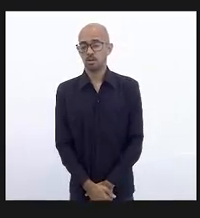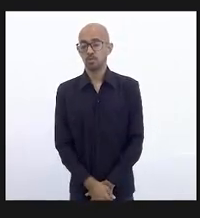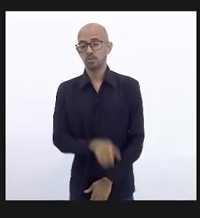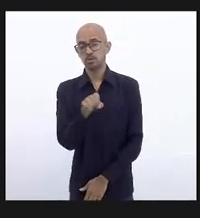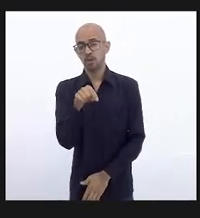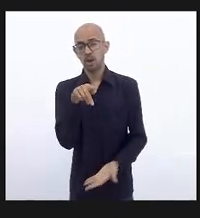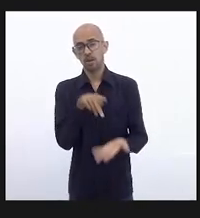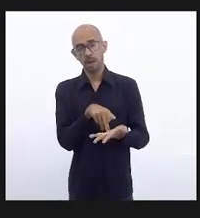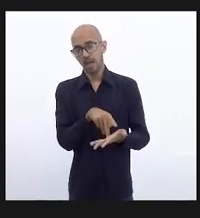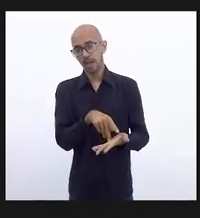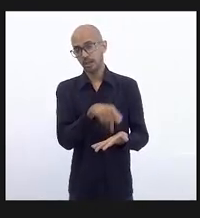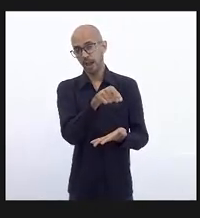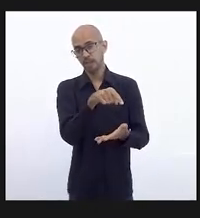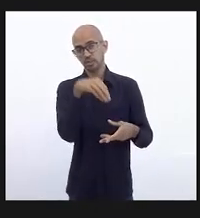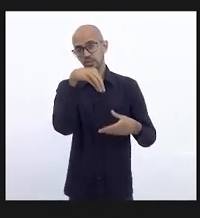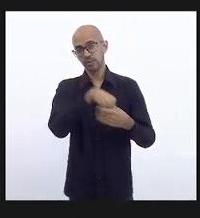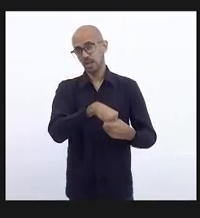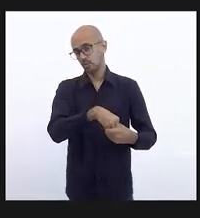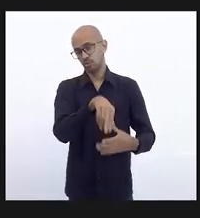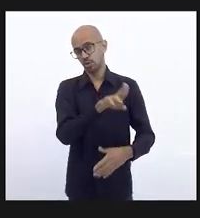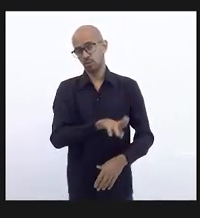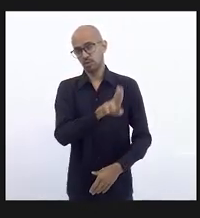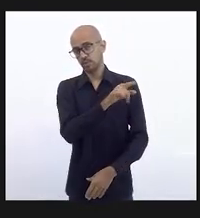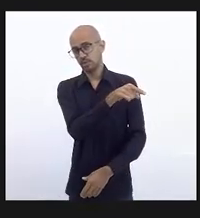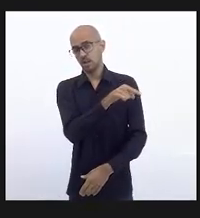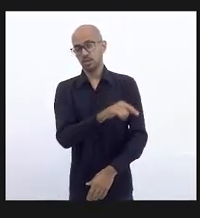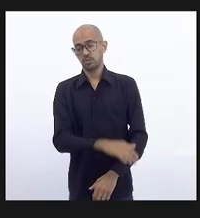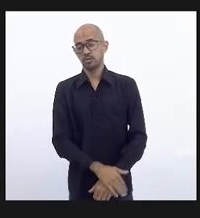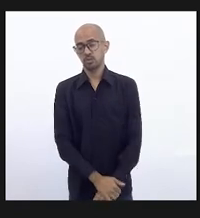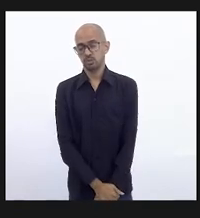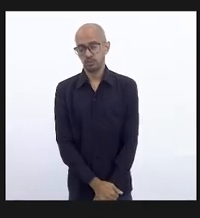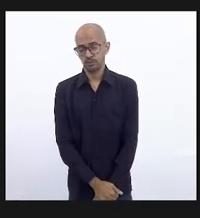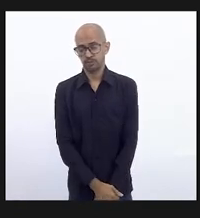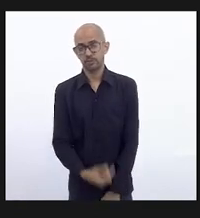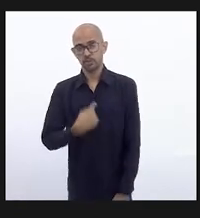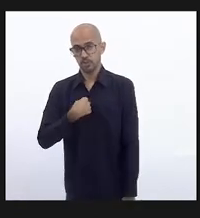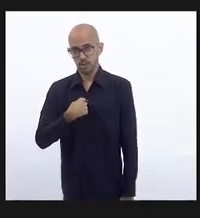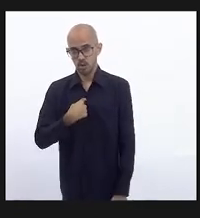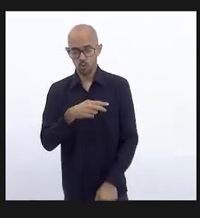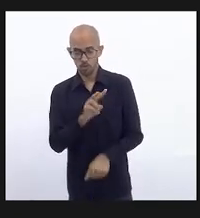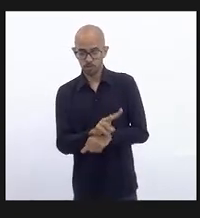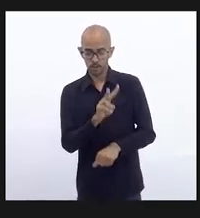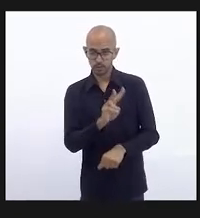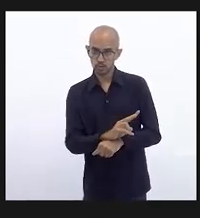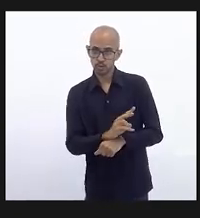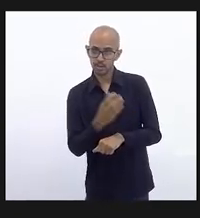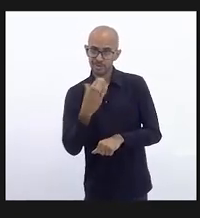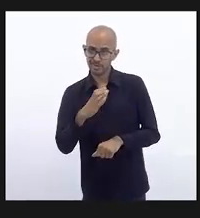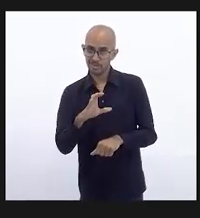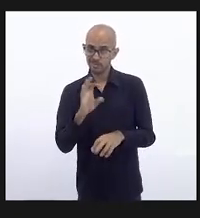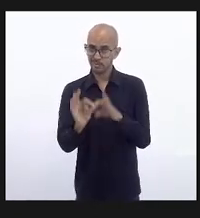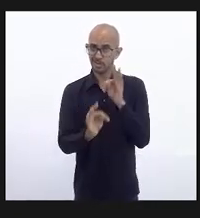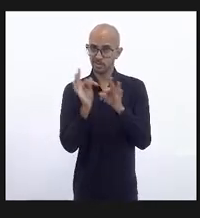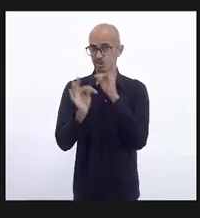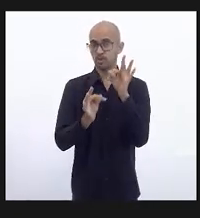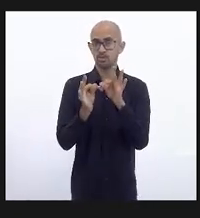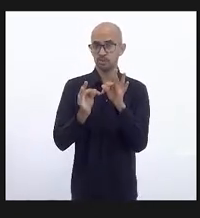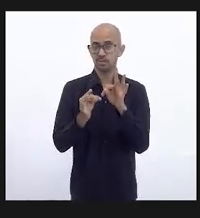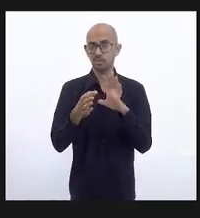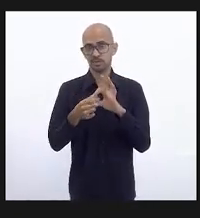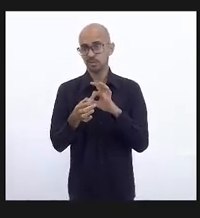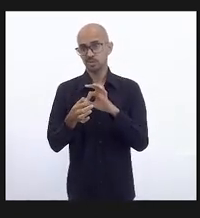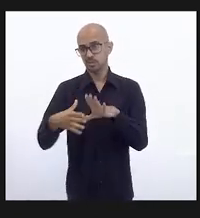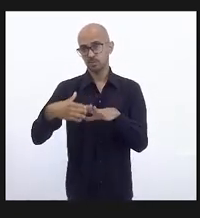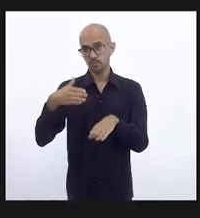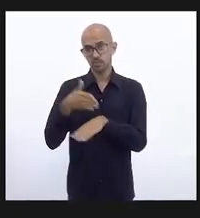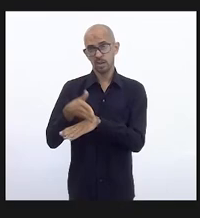realidade dessa instituição de ensino superior. E aí, eu, como defensor da ciência, da tecnologia, da democratização do